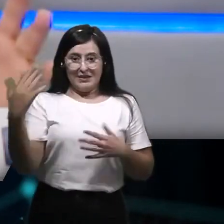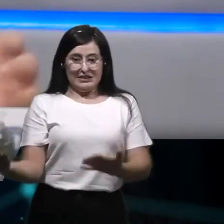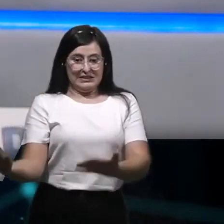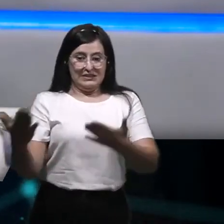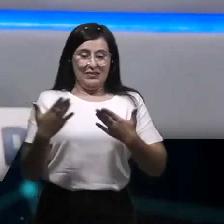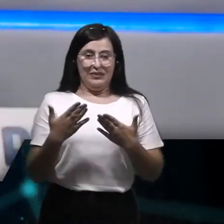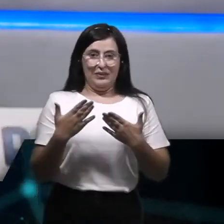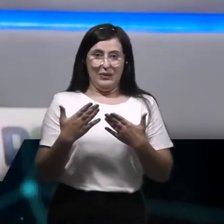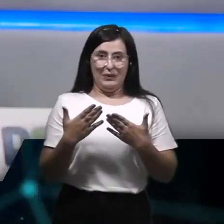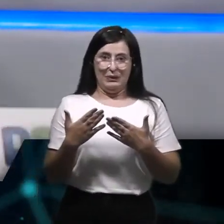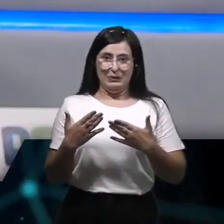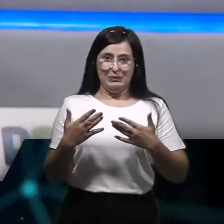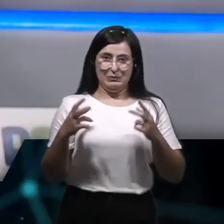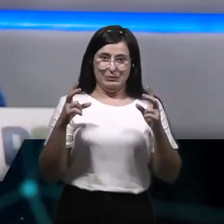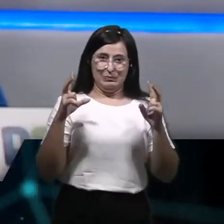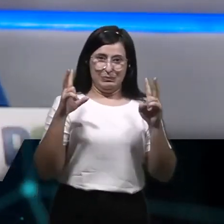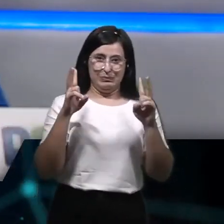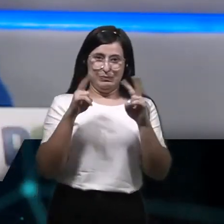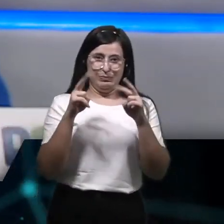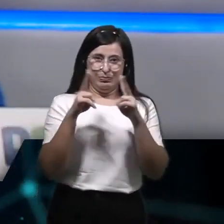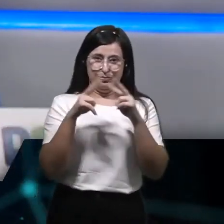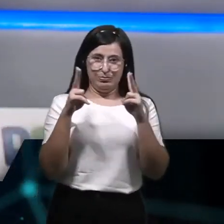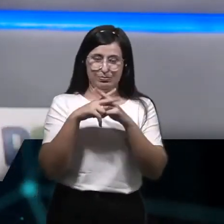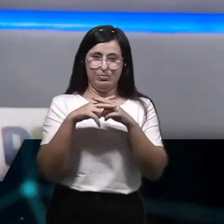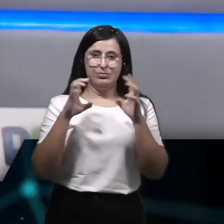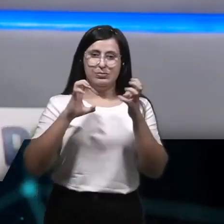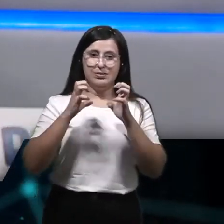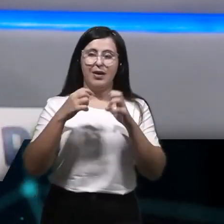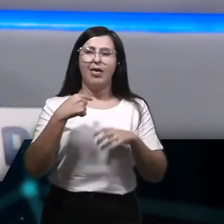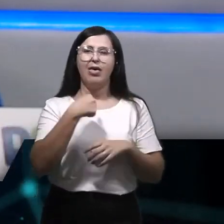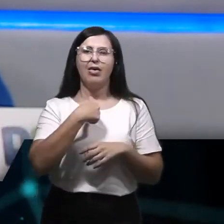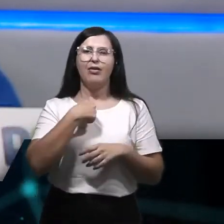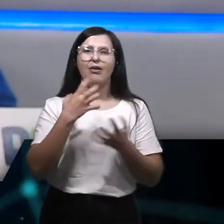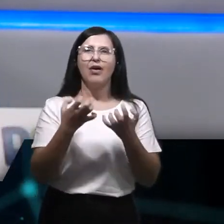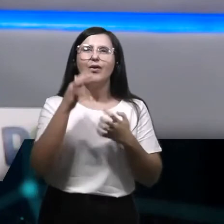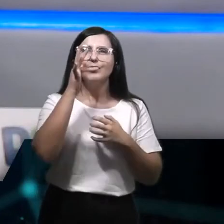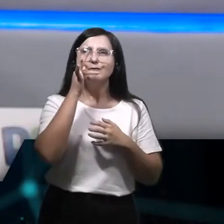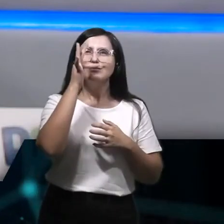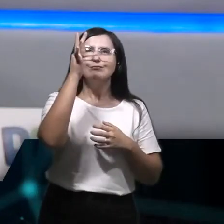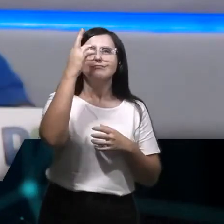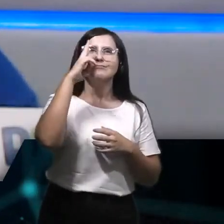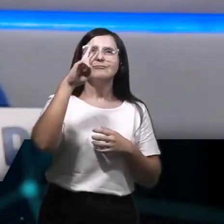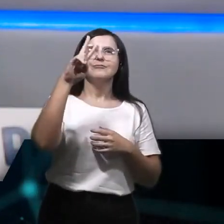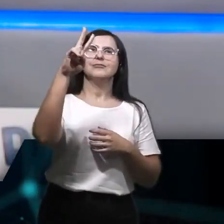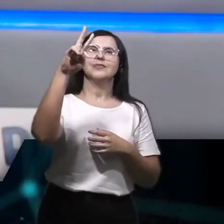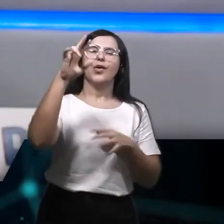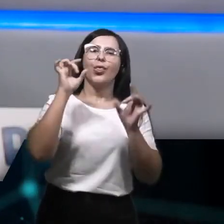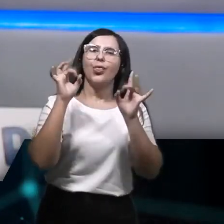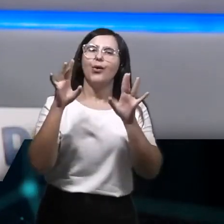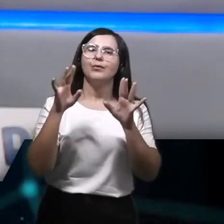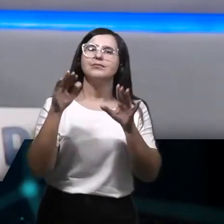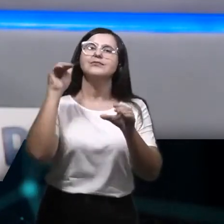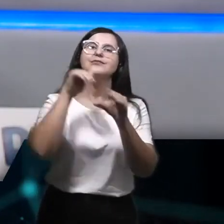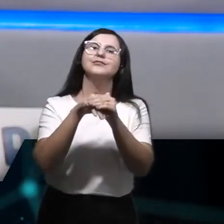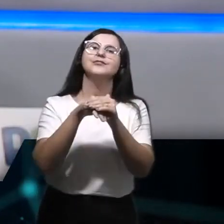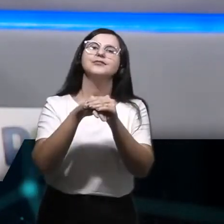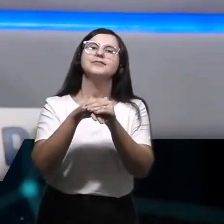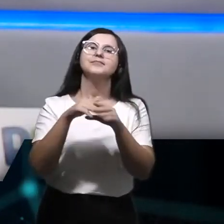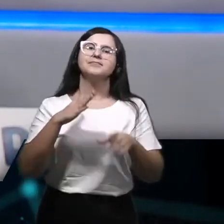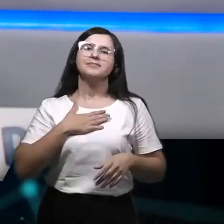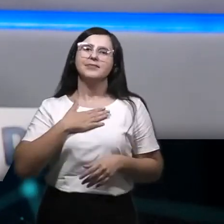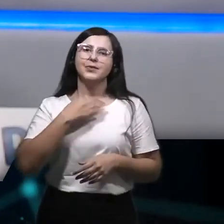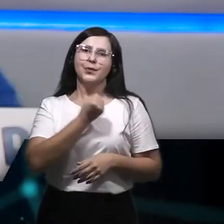armados. Hilário não, Hilário quer olhar para frente, quer olhar para o que falta fazer. E vamos fazer, votando Hilário